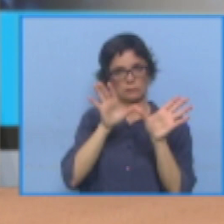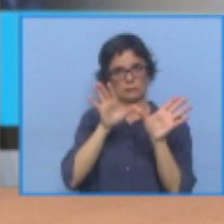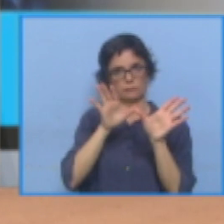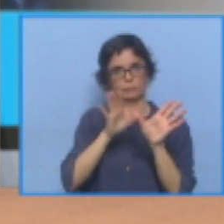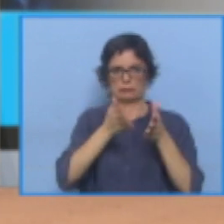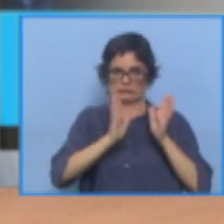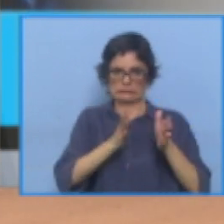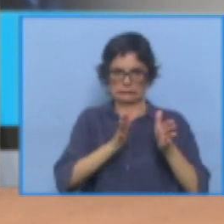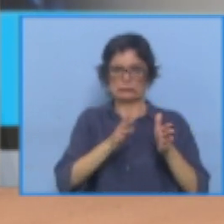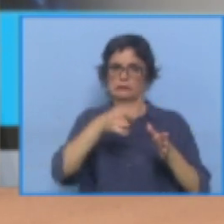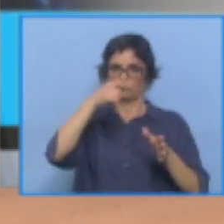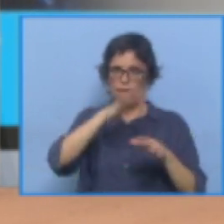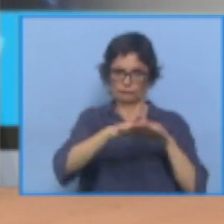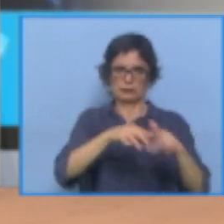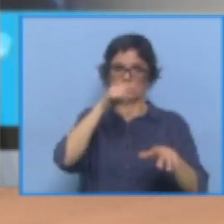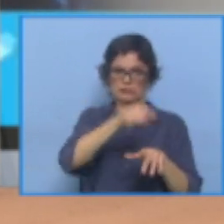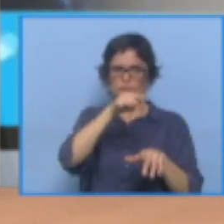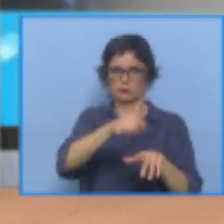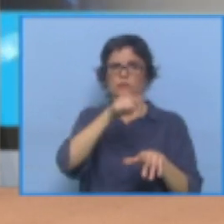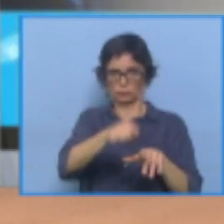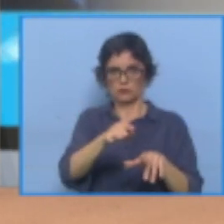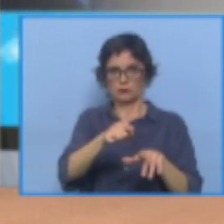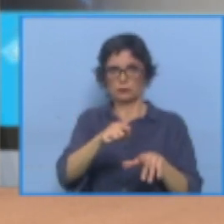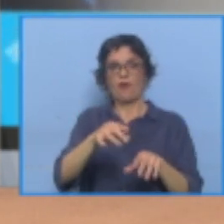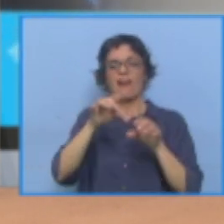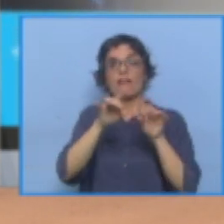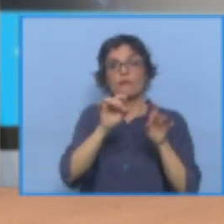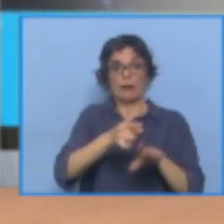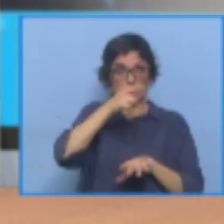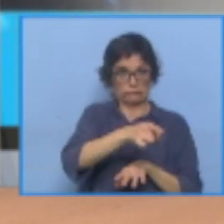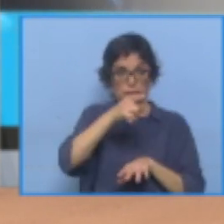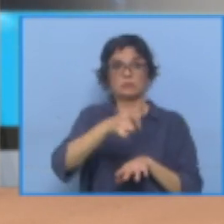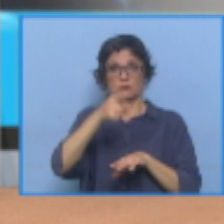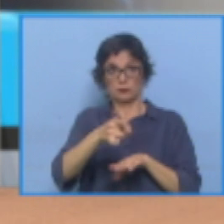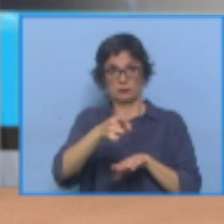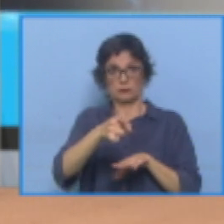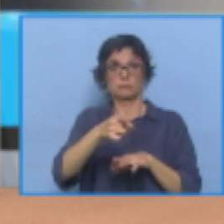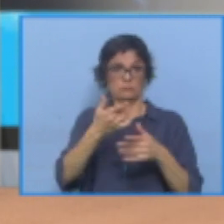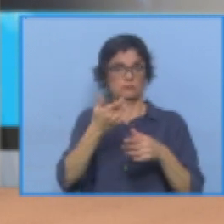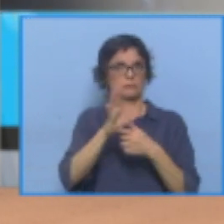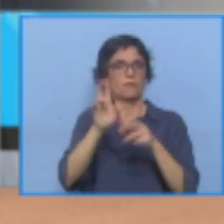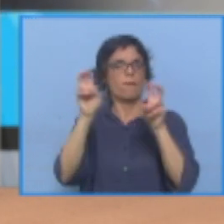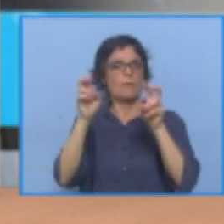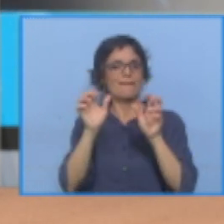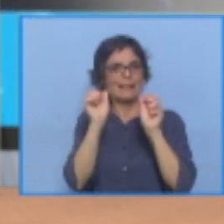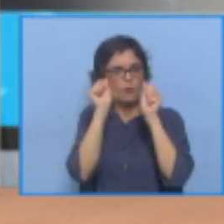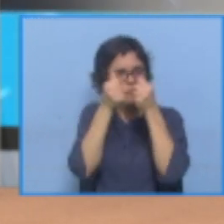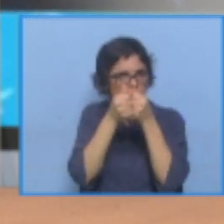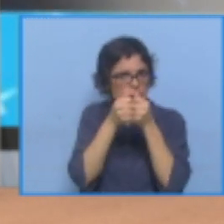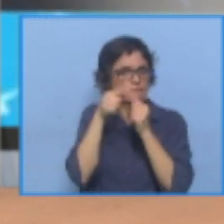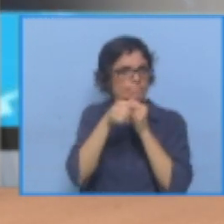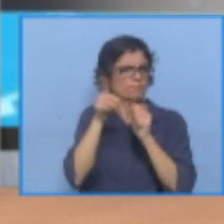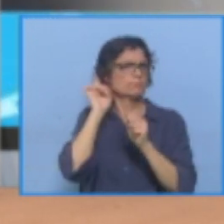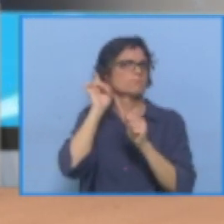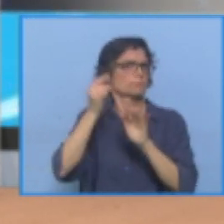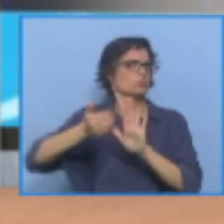ser feito e de como é que se deve ser evitado a repetição de um conjunto de casos e, sobretudo, o seu encobrimento. Ou seja, que a atitude seja cada vez mais transparente, esse